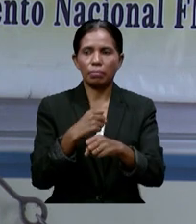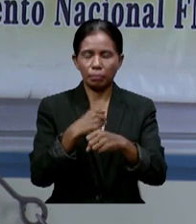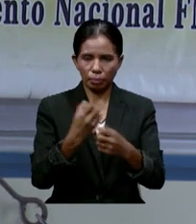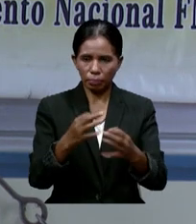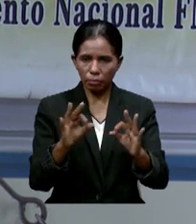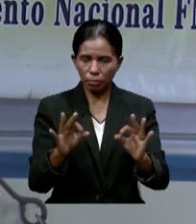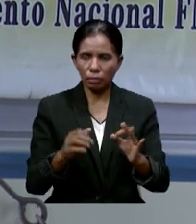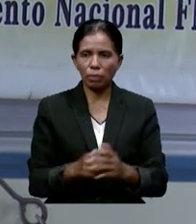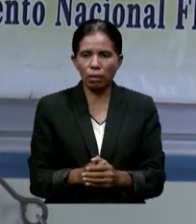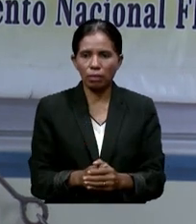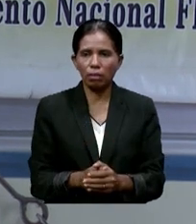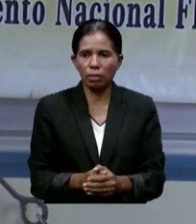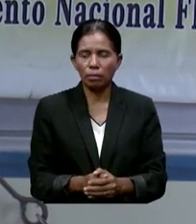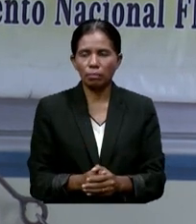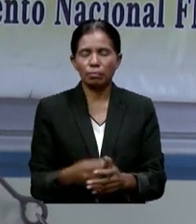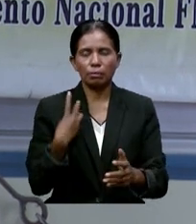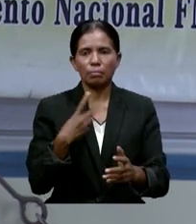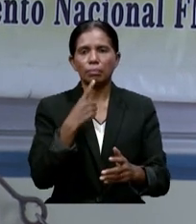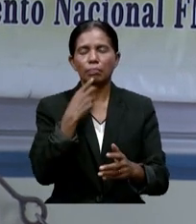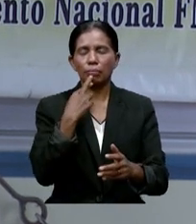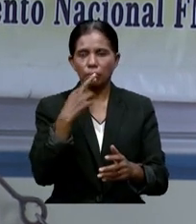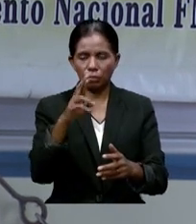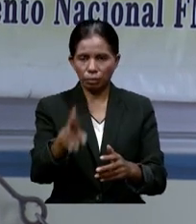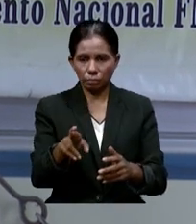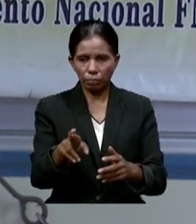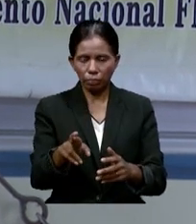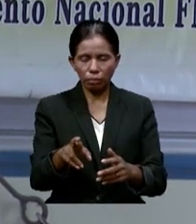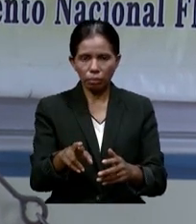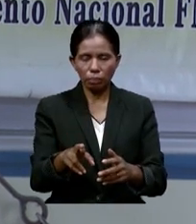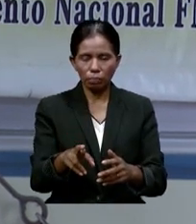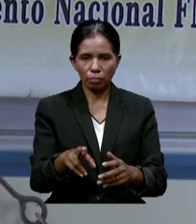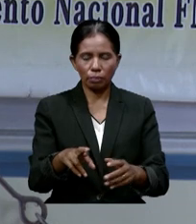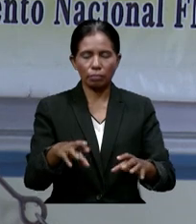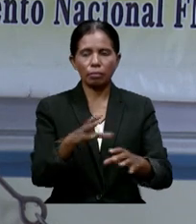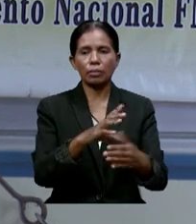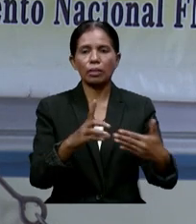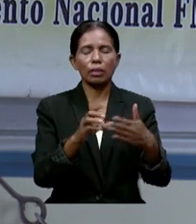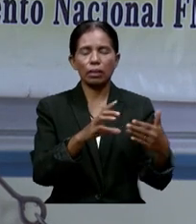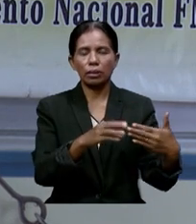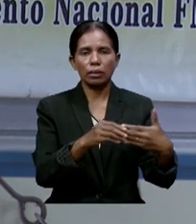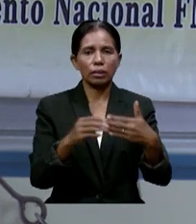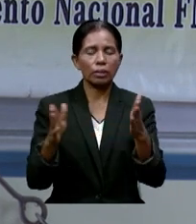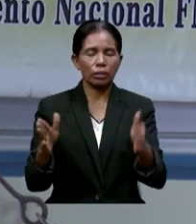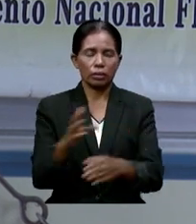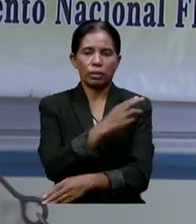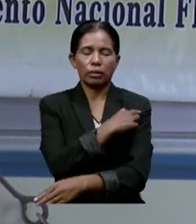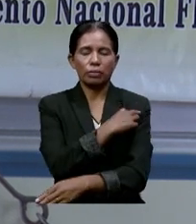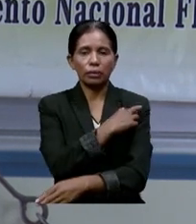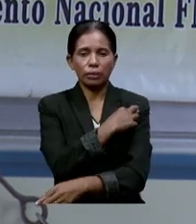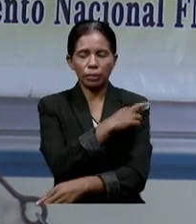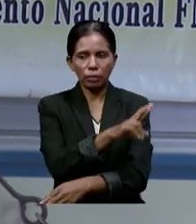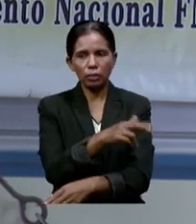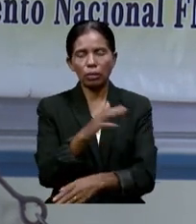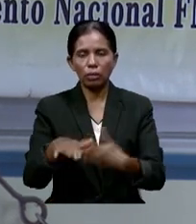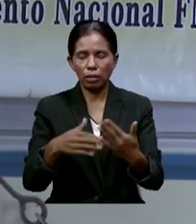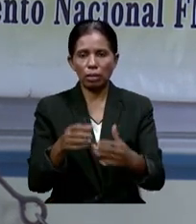ira a mi recomendamos vai ter uma confissão religiosa sira catequiamos mecanismo selo